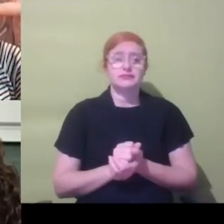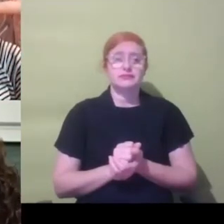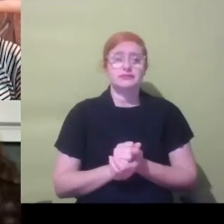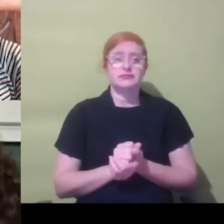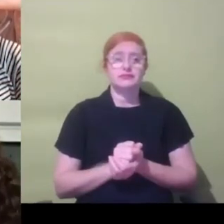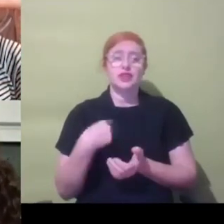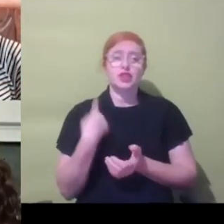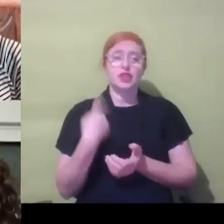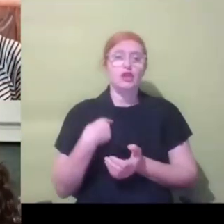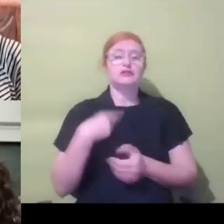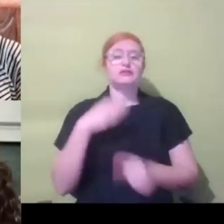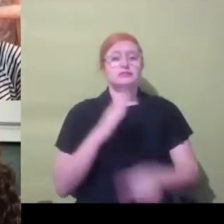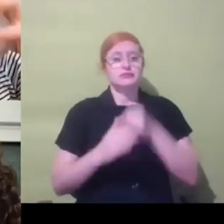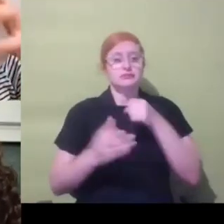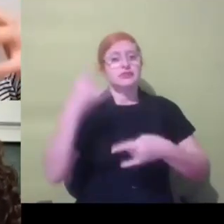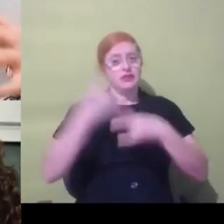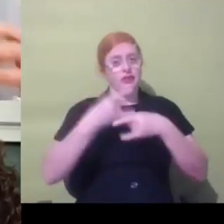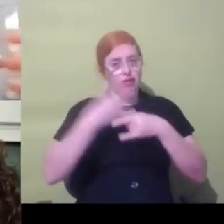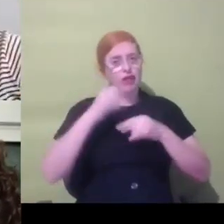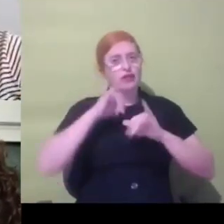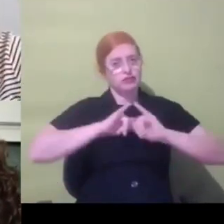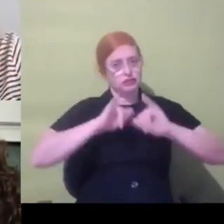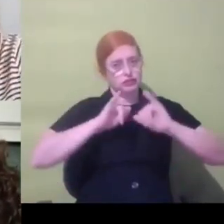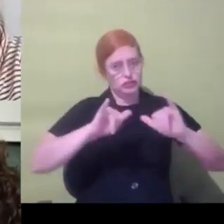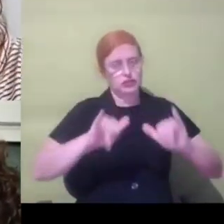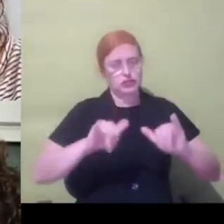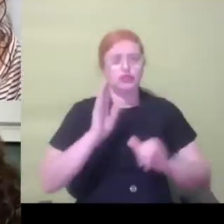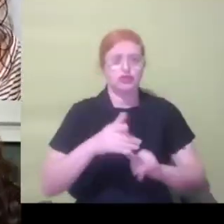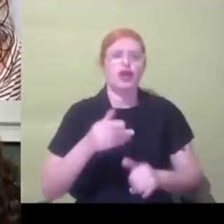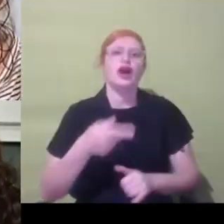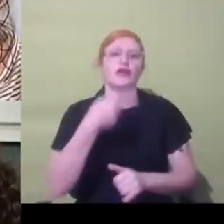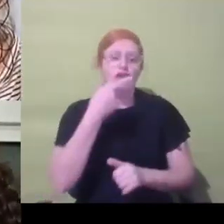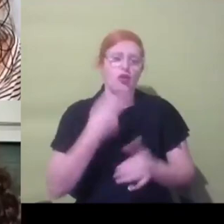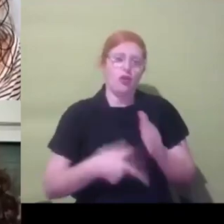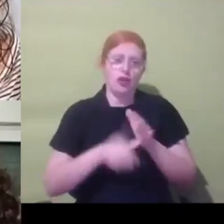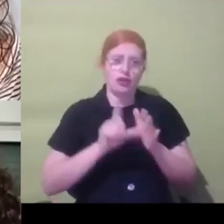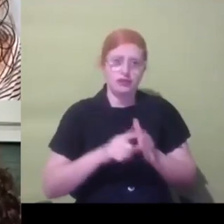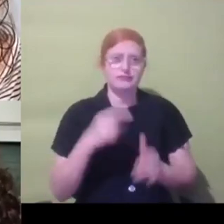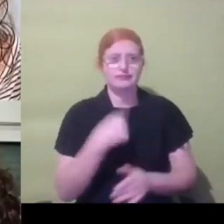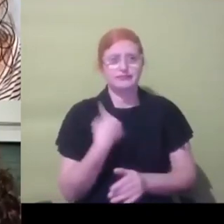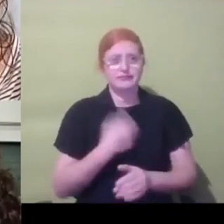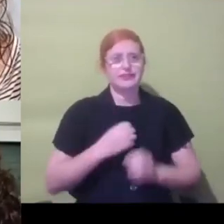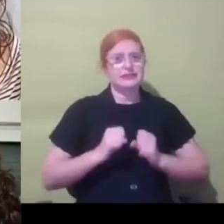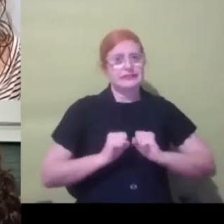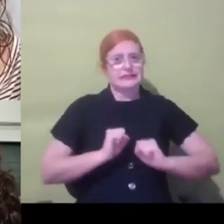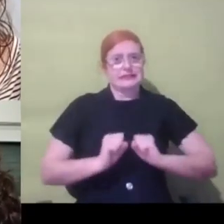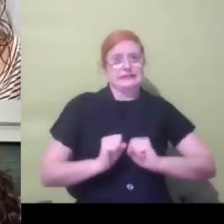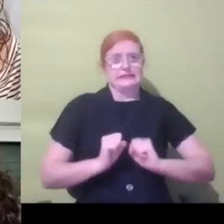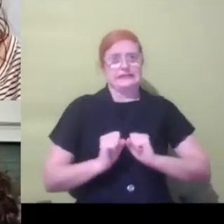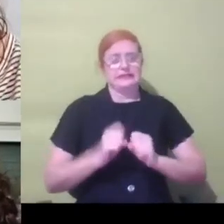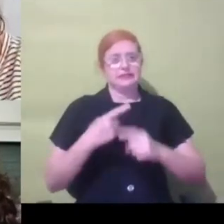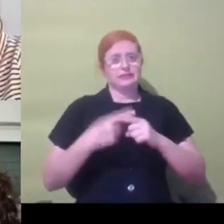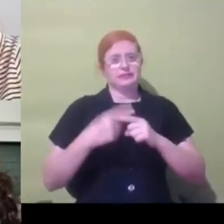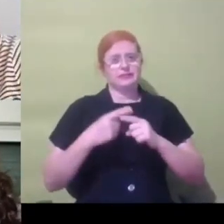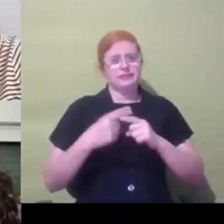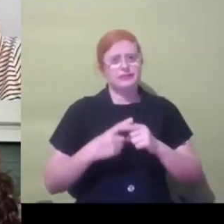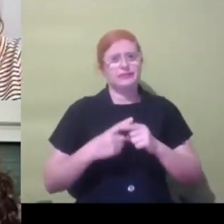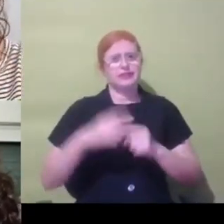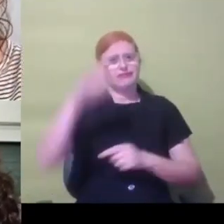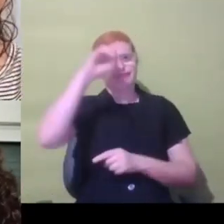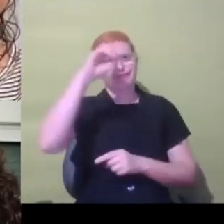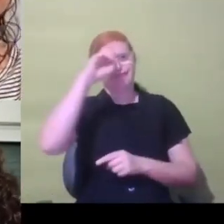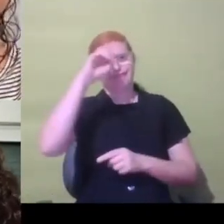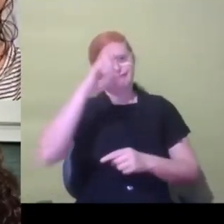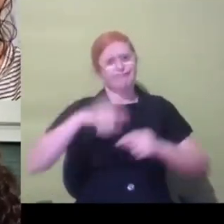E é a nossa primeira live, né, dessa campanha, como o Pri já falou, e estamos muito ansiosos, né? Passamos dias e dias trabalhando